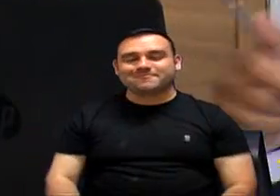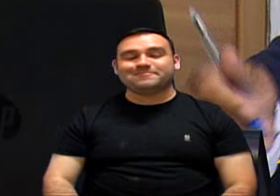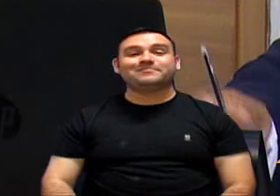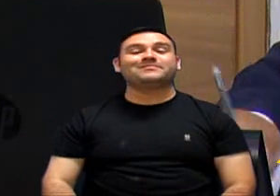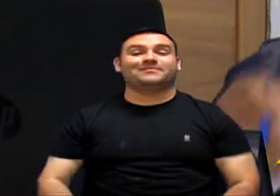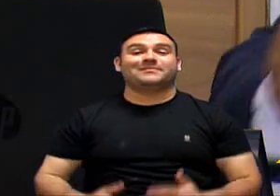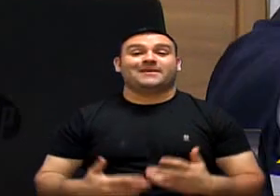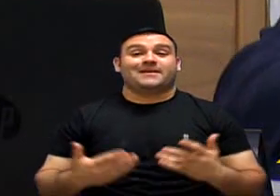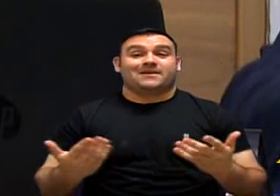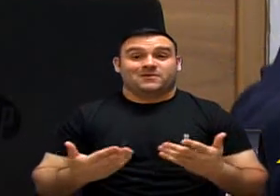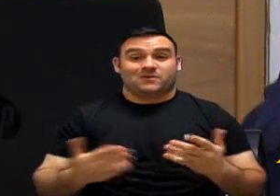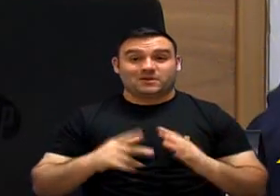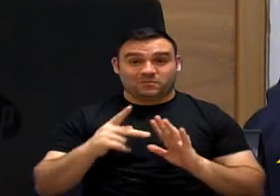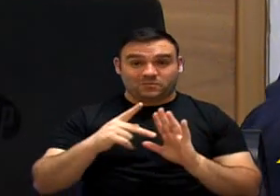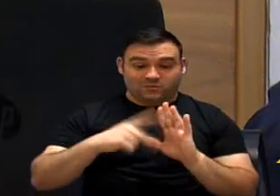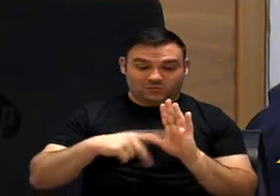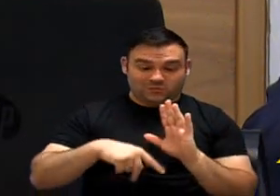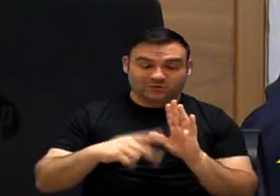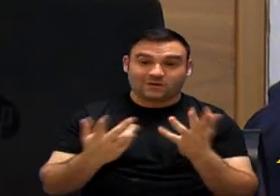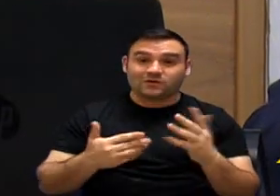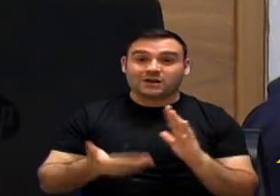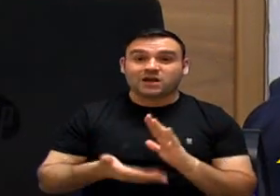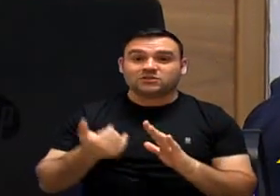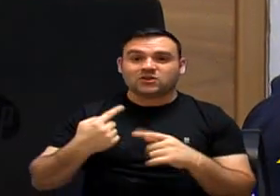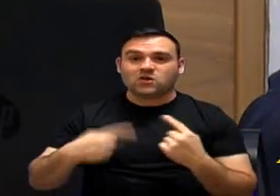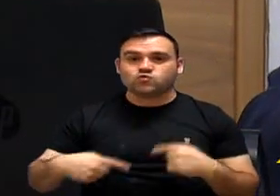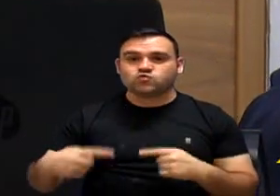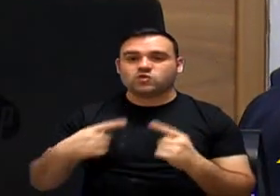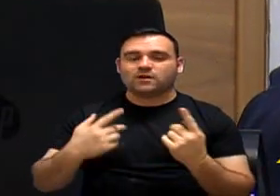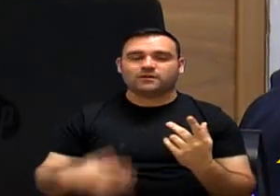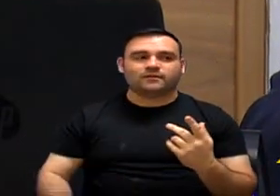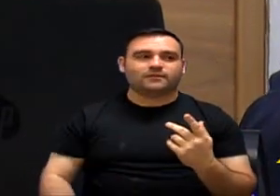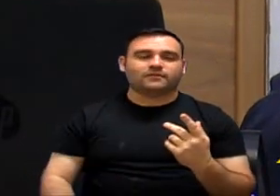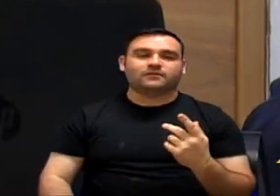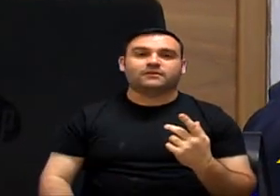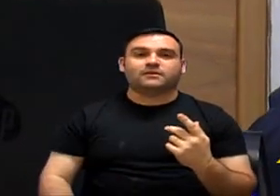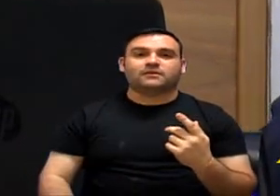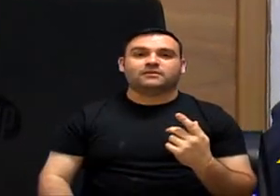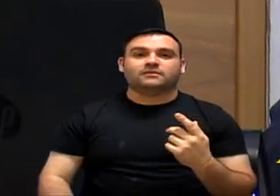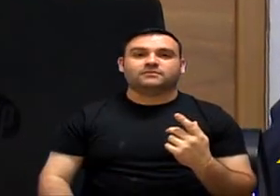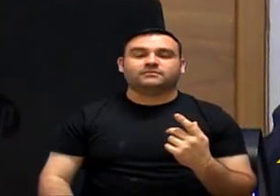nesse momento o projeto ele saiu de pauta